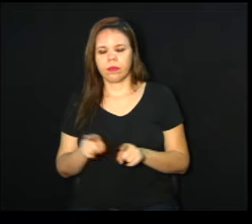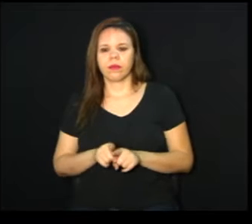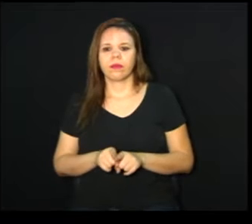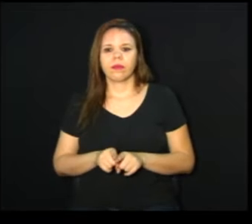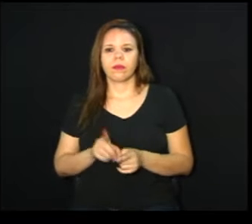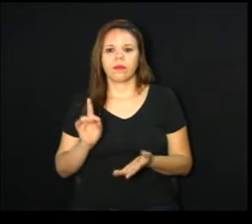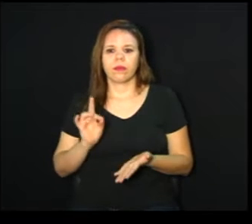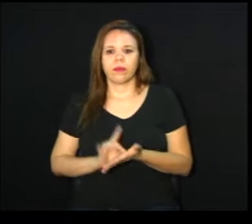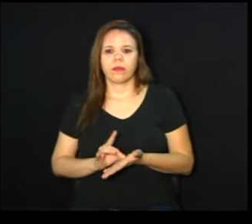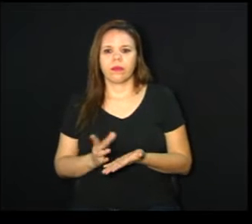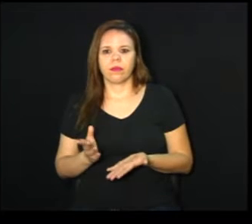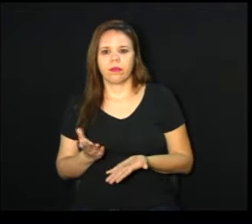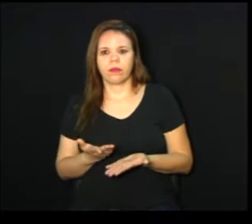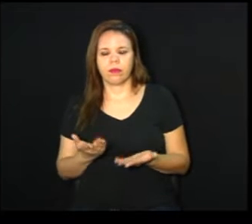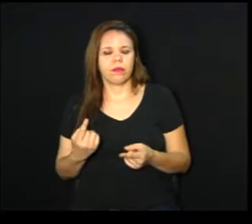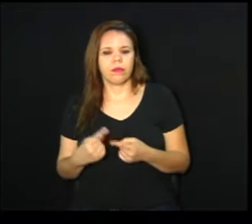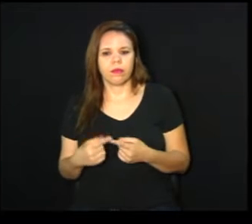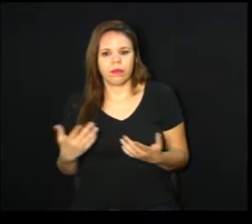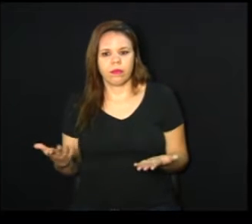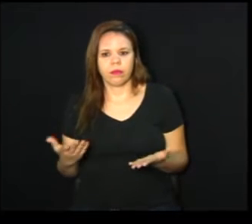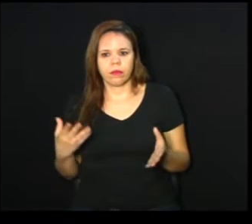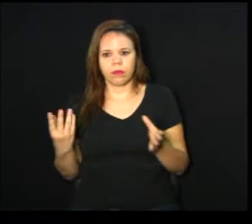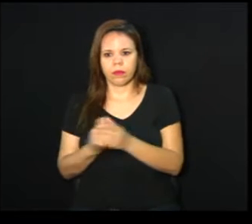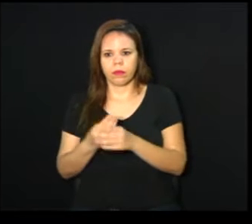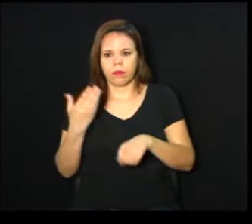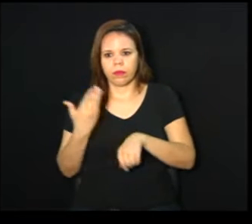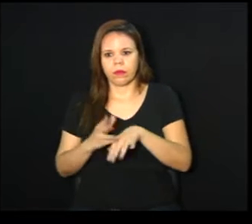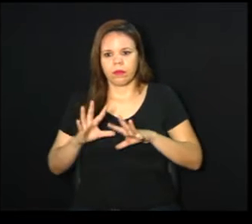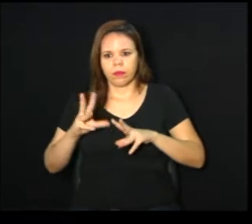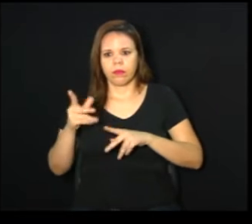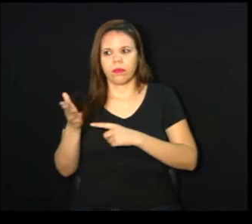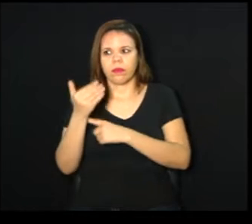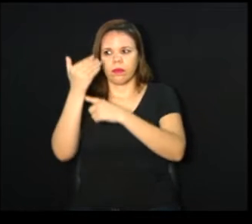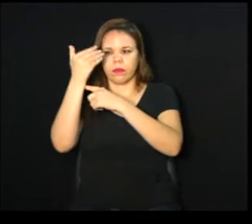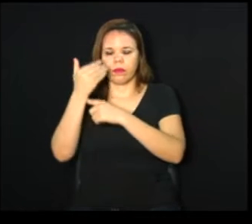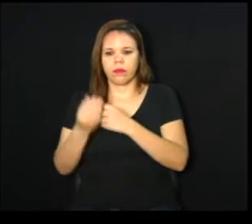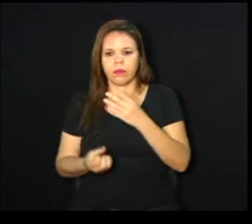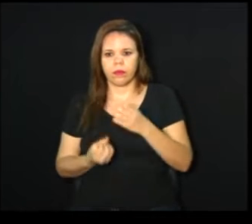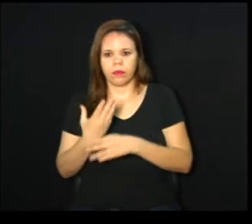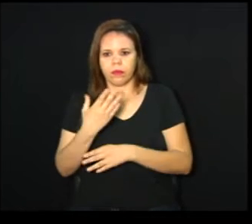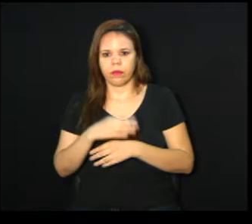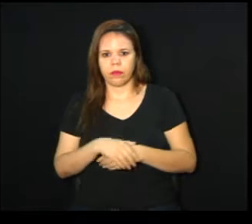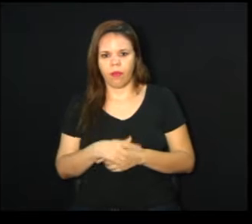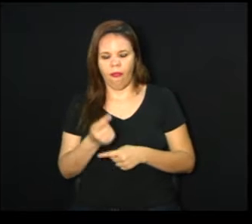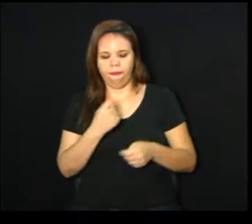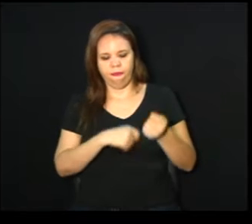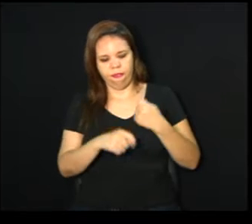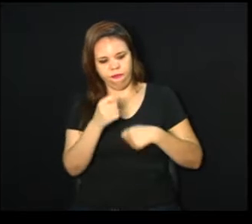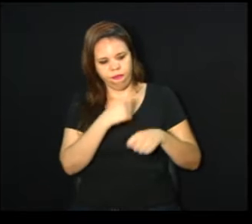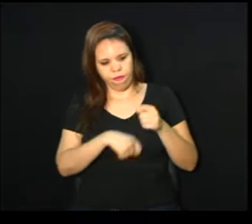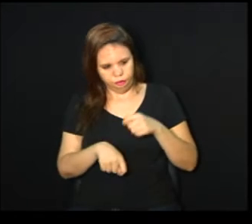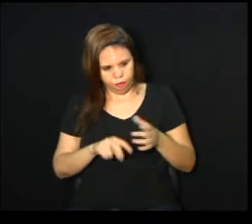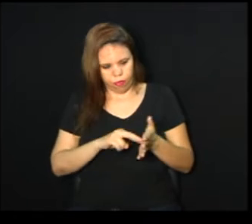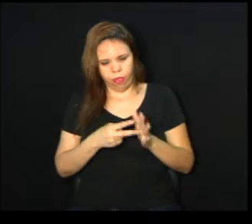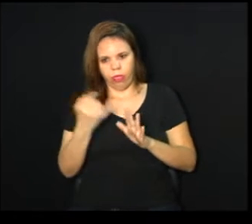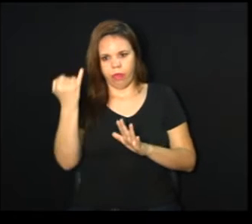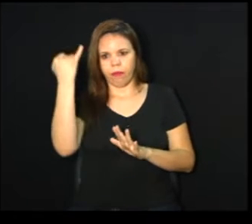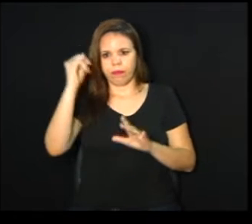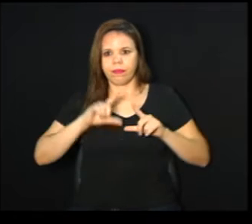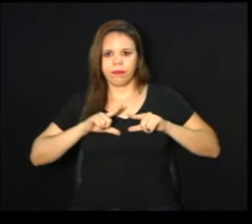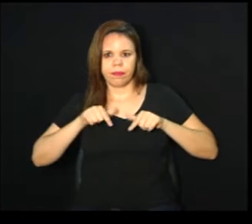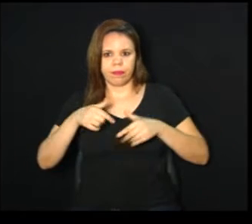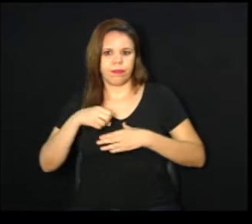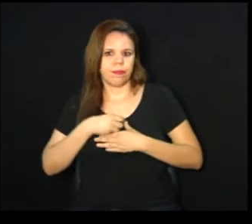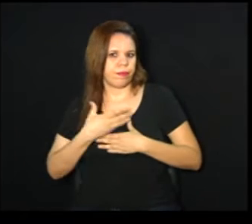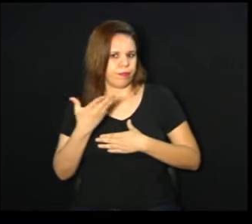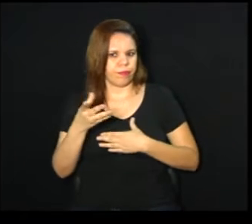eficiência energética, porque aplicar todas as tecnologias gera economia significativa de energia, mas também ações de consumo